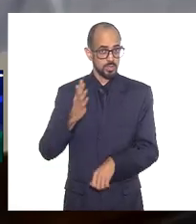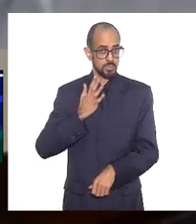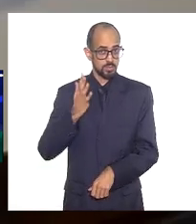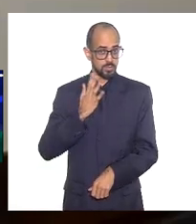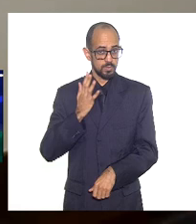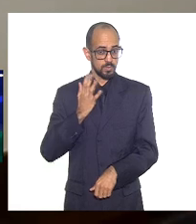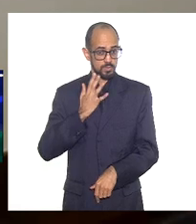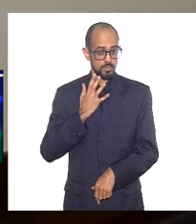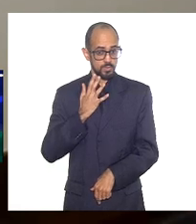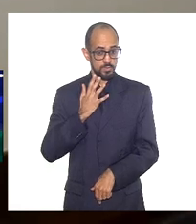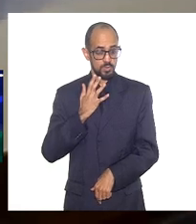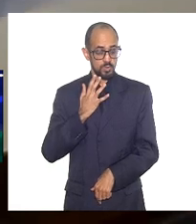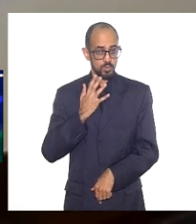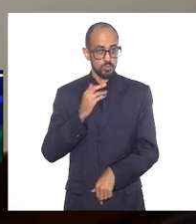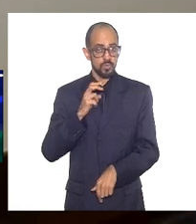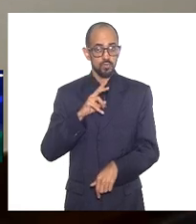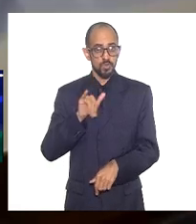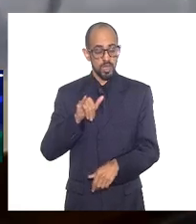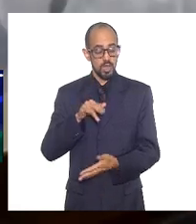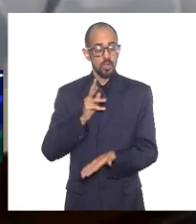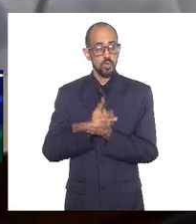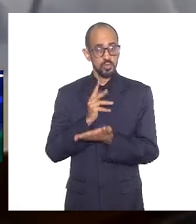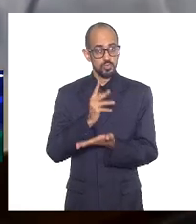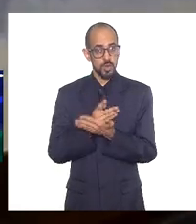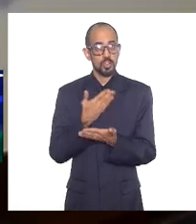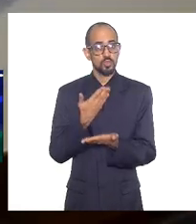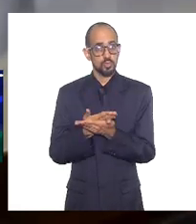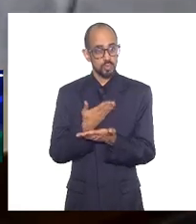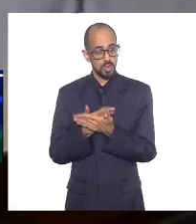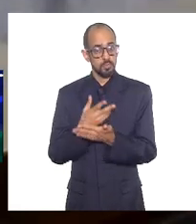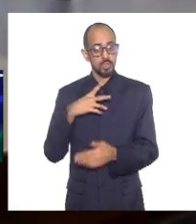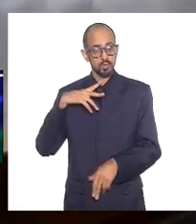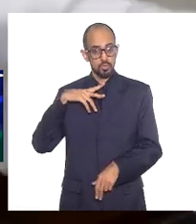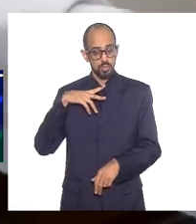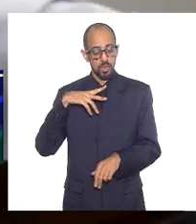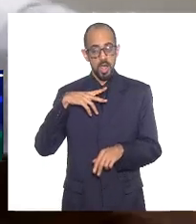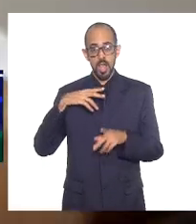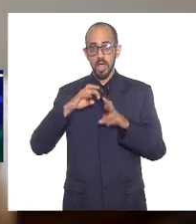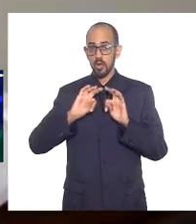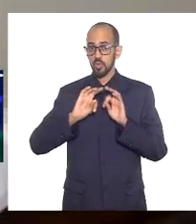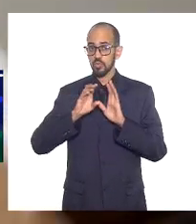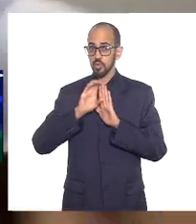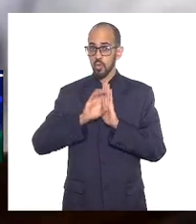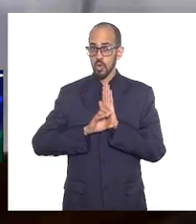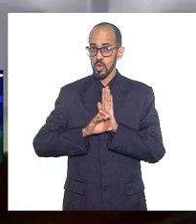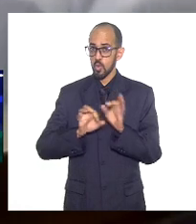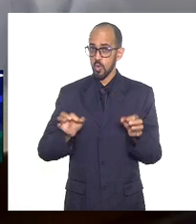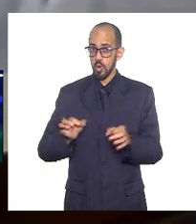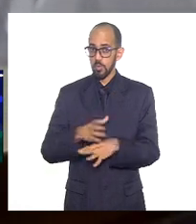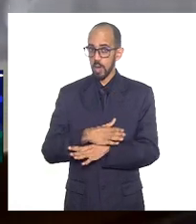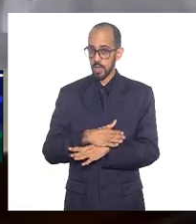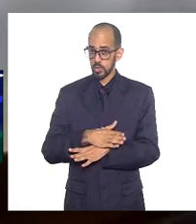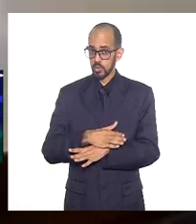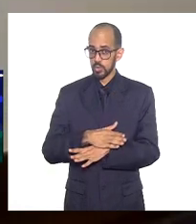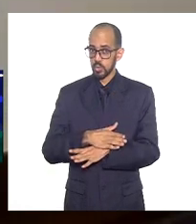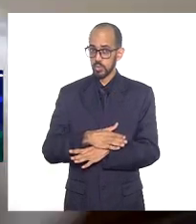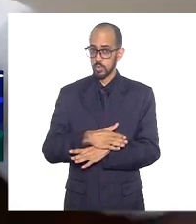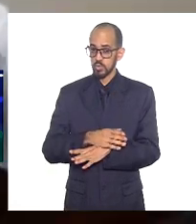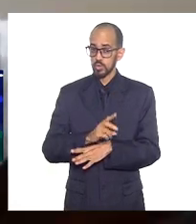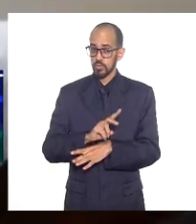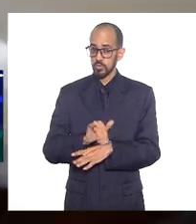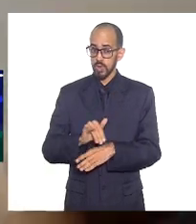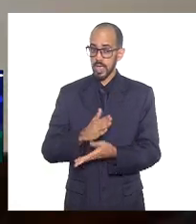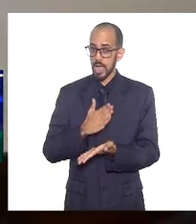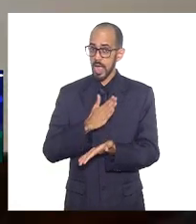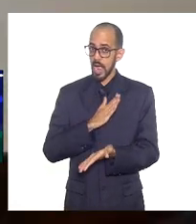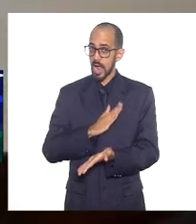brasileiras vão continuar estudando nas escolas os seus currículos completos. Isso vai acabar de